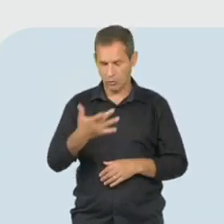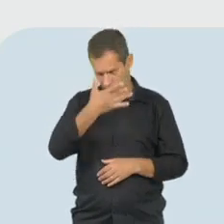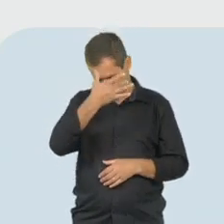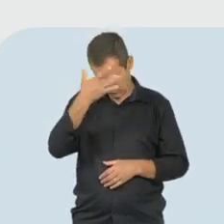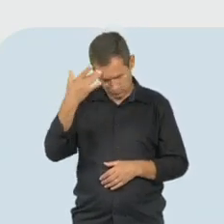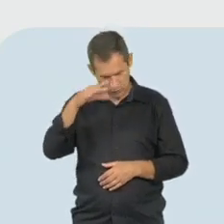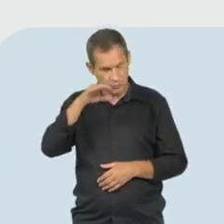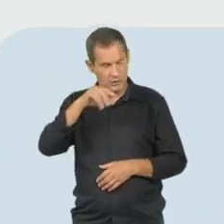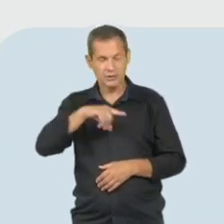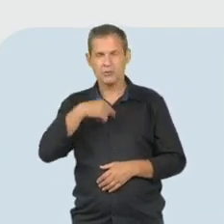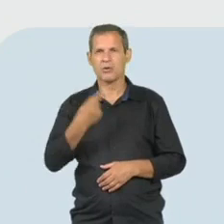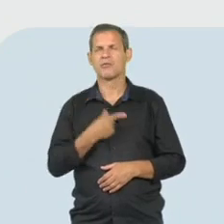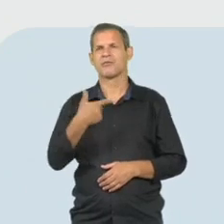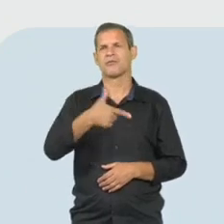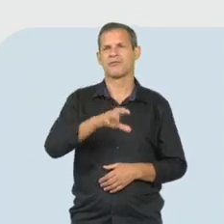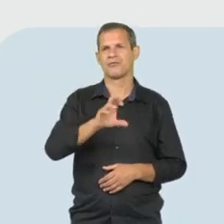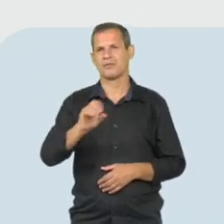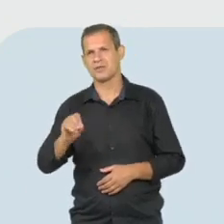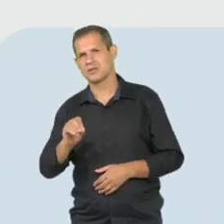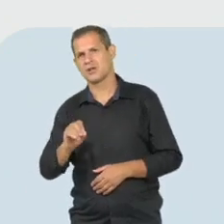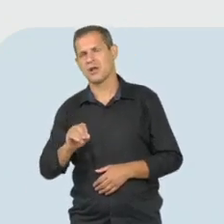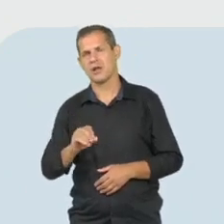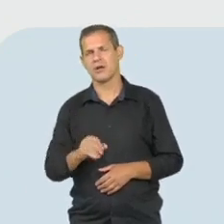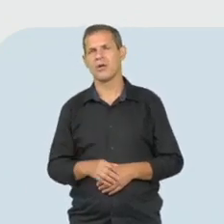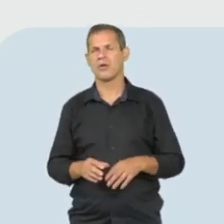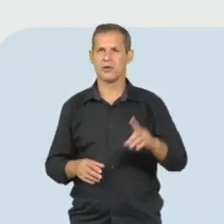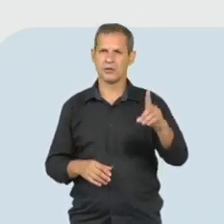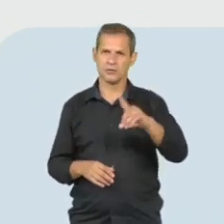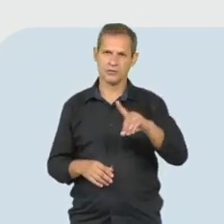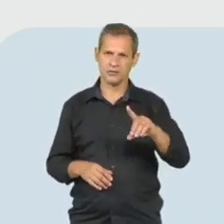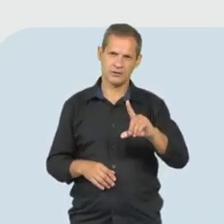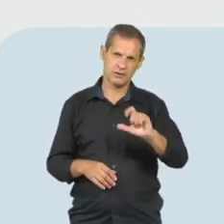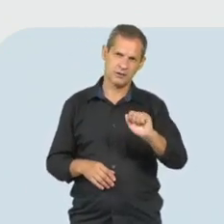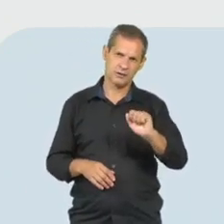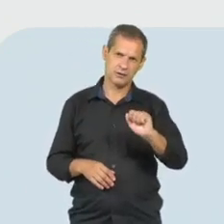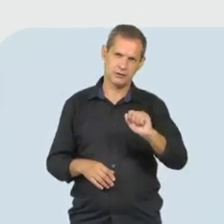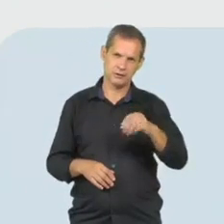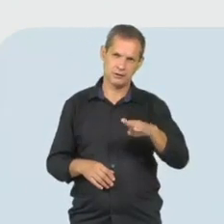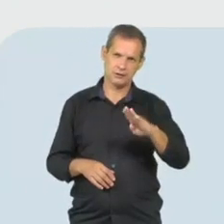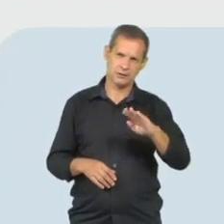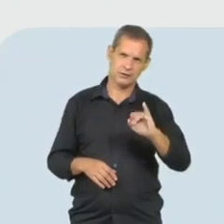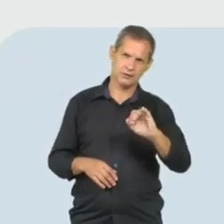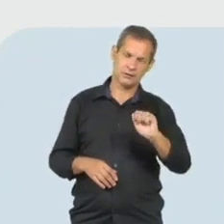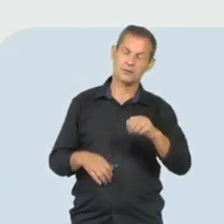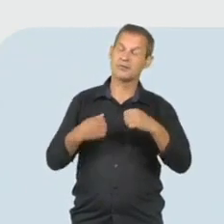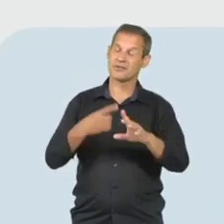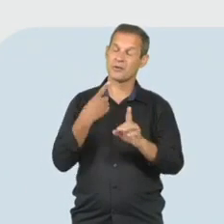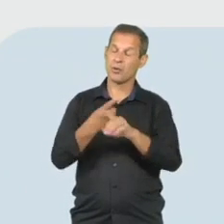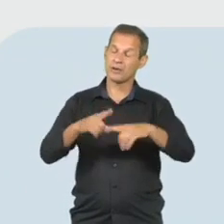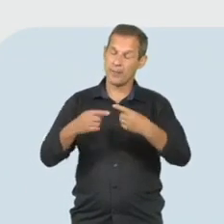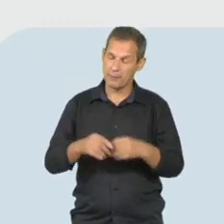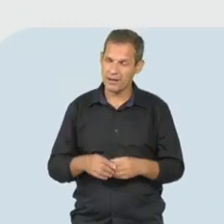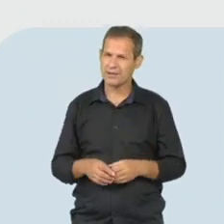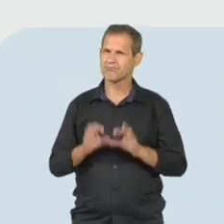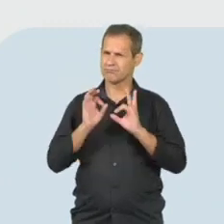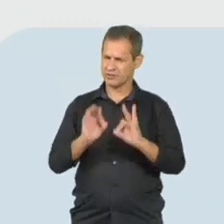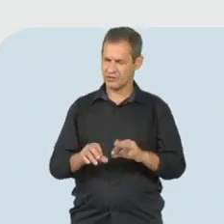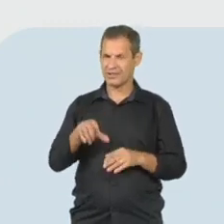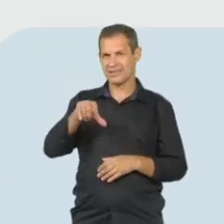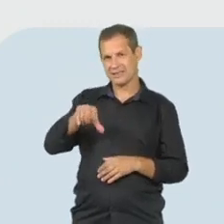nós temos, que é 20. O Z-lambda, eu sei? Não, nós precisamos determinar aqui. A nossa precisão vai